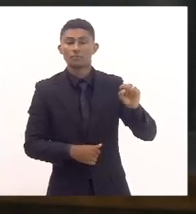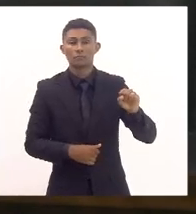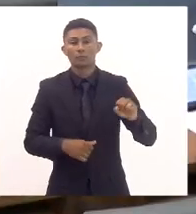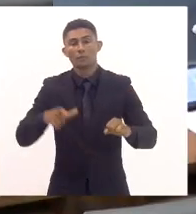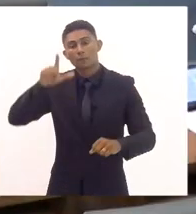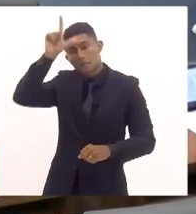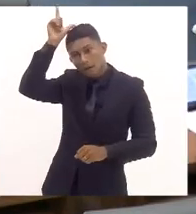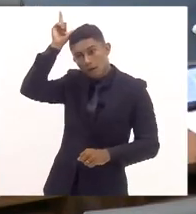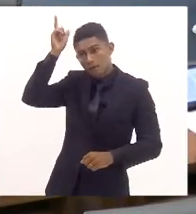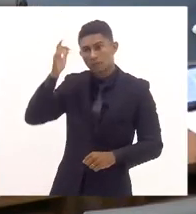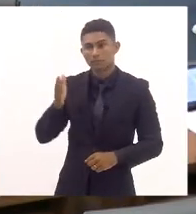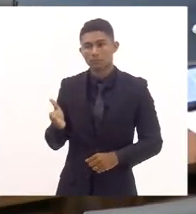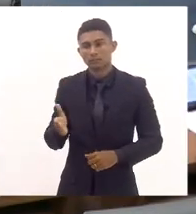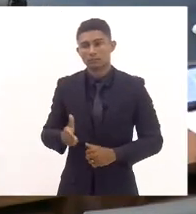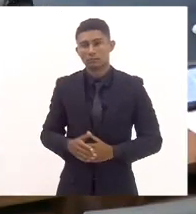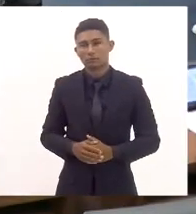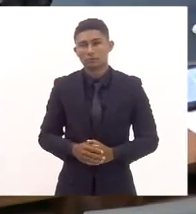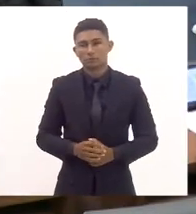Paulo II